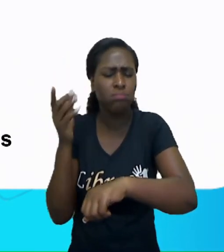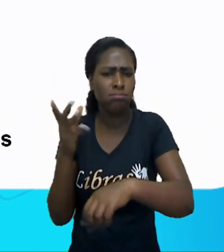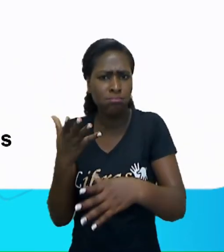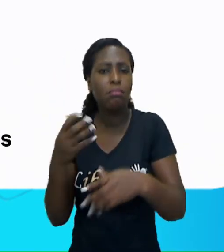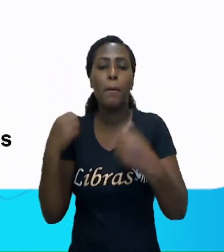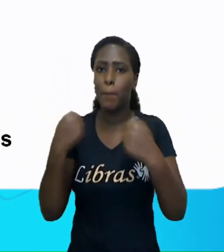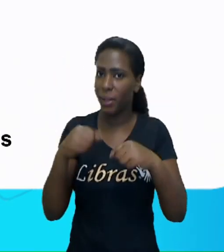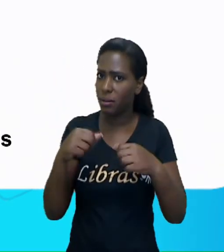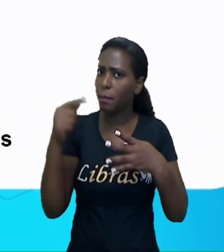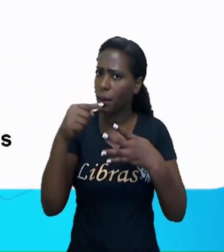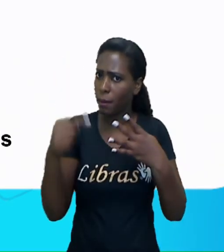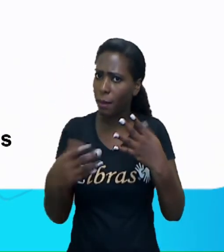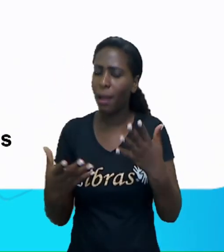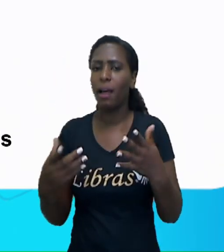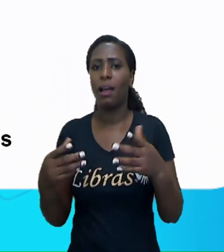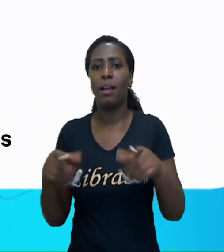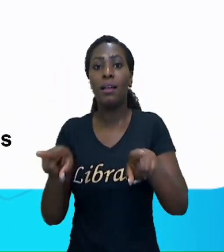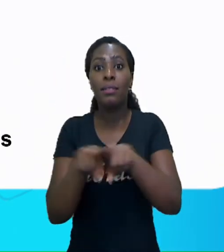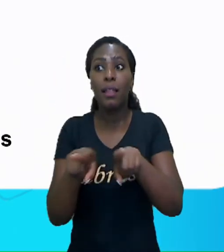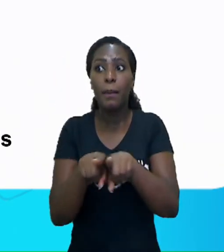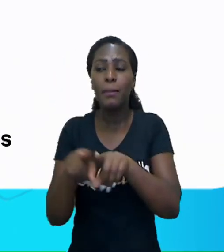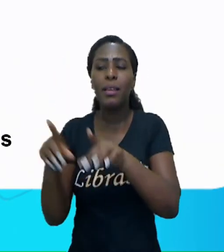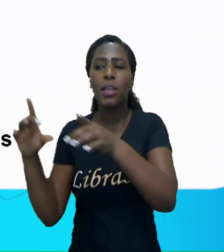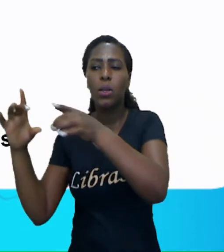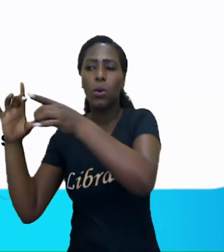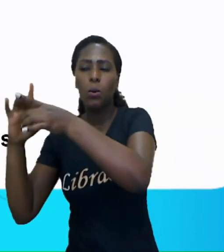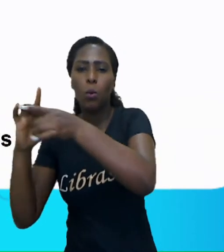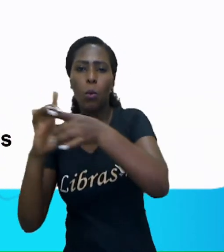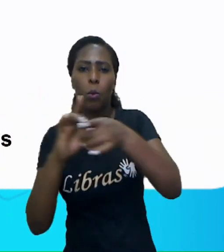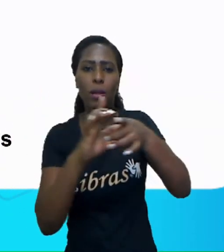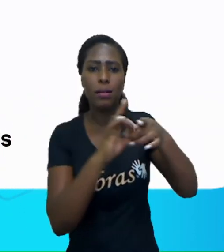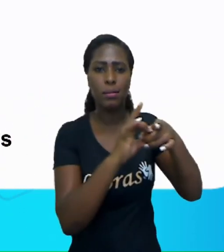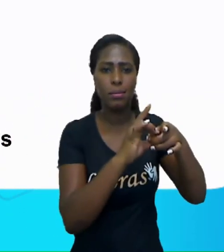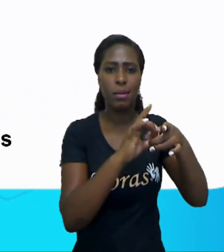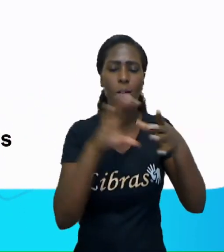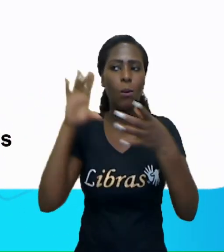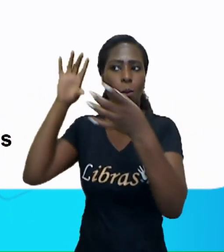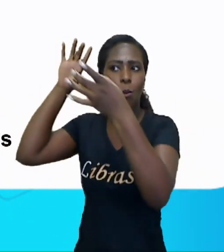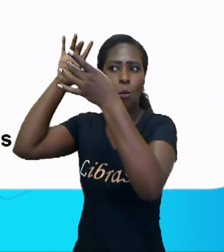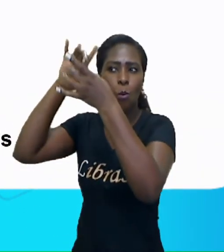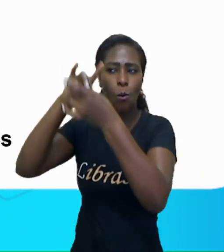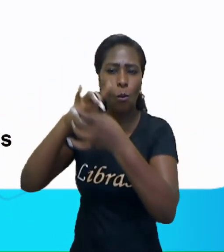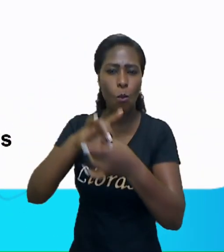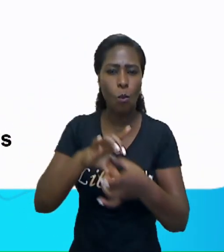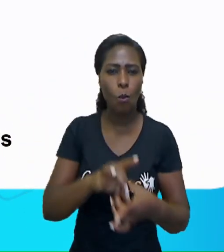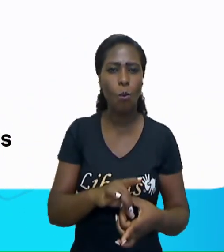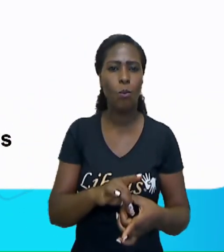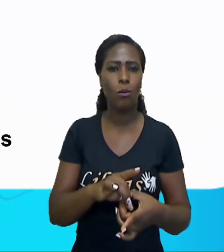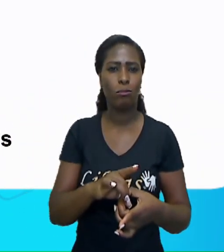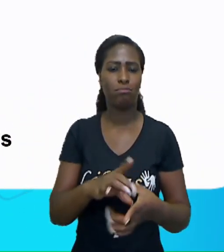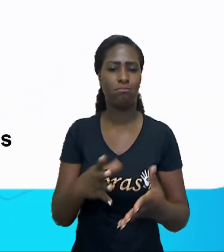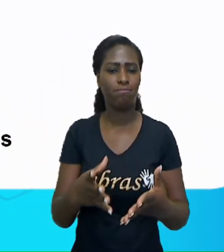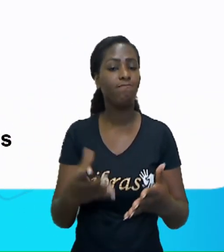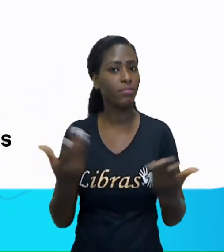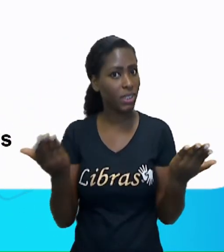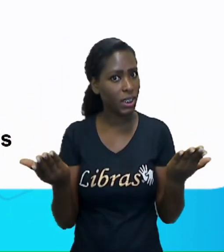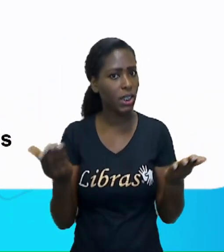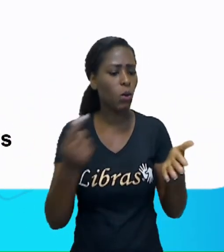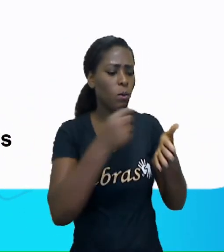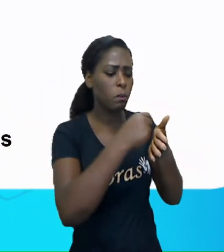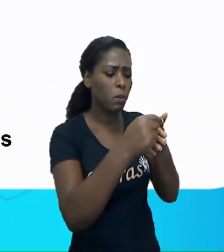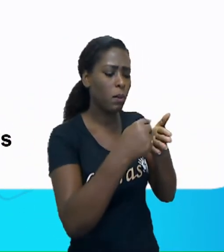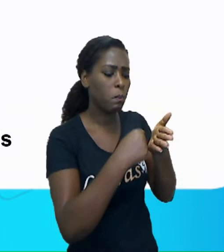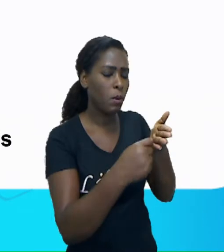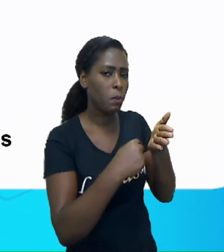os elementos de coerência e coesão, estabelecer essa relação de sentido, utilizando os conectivos